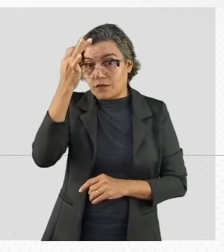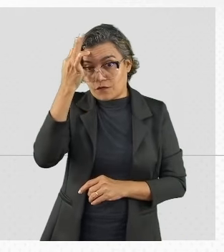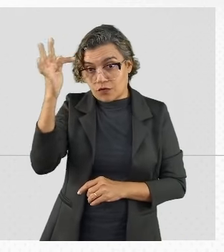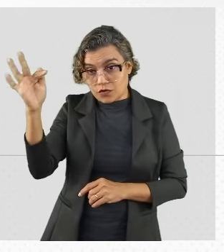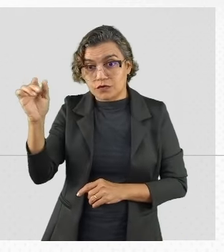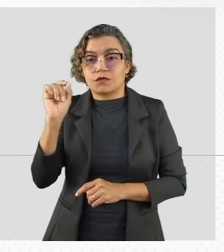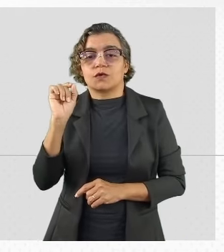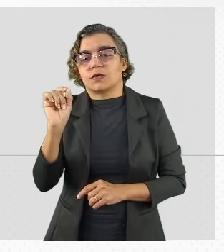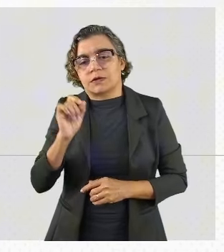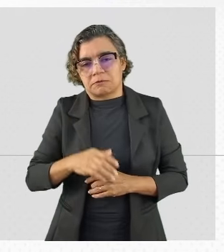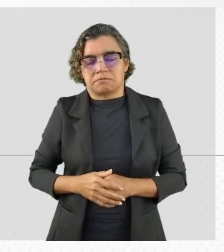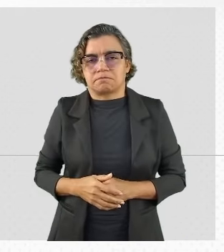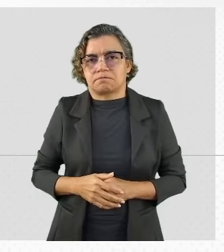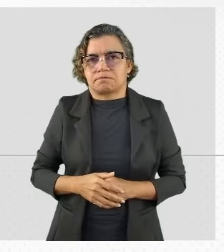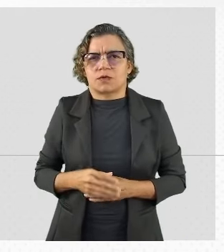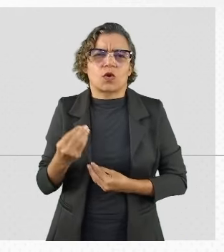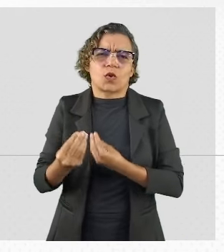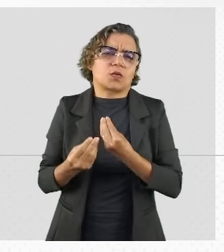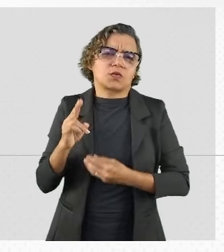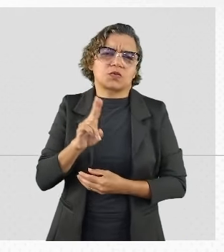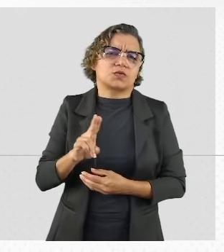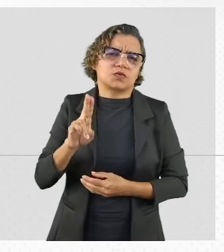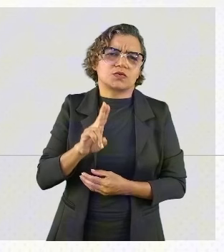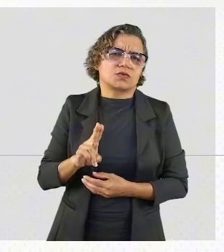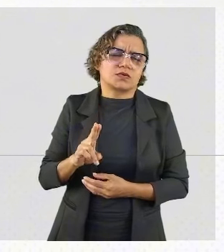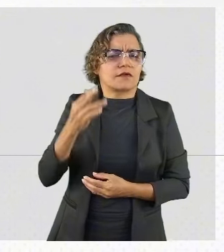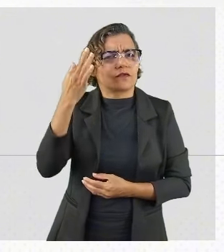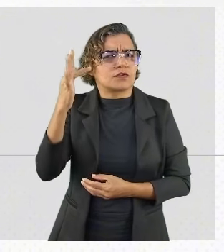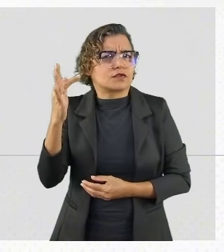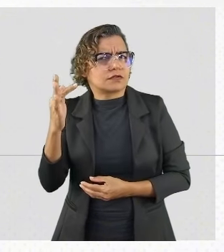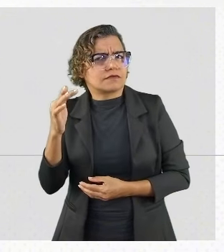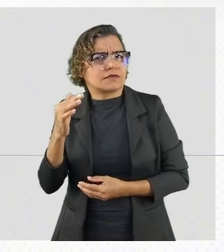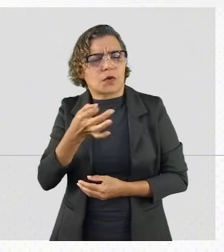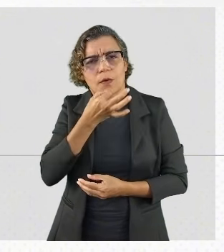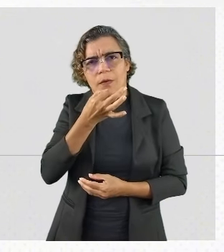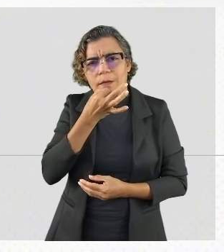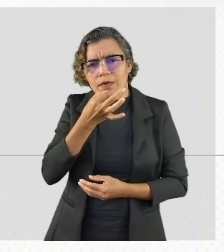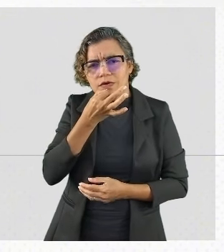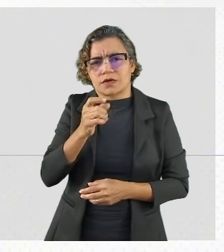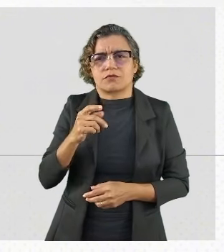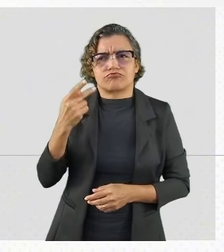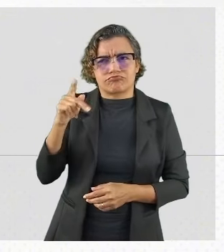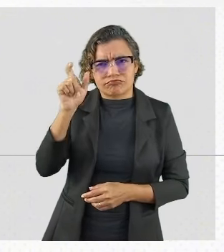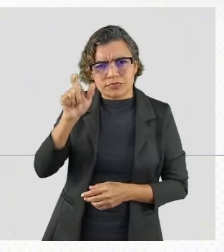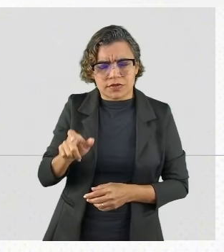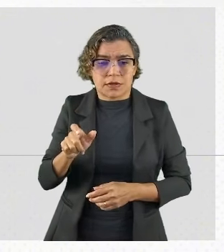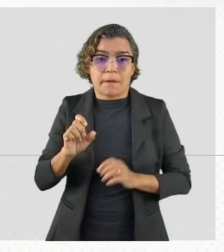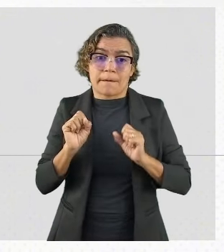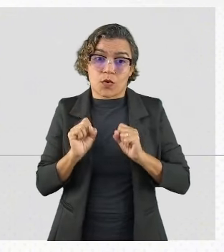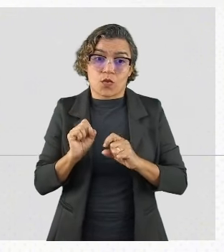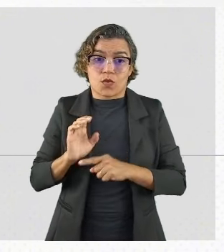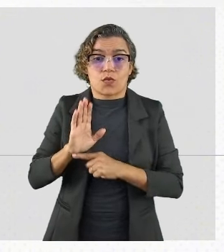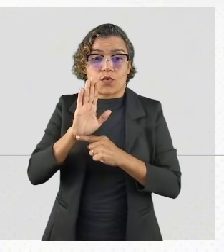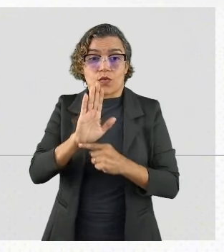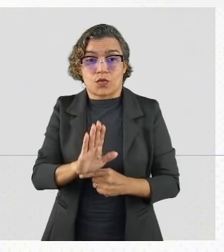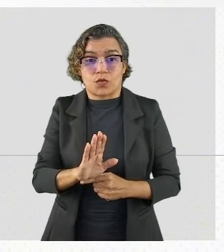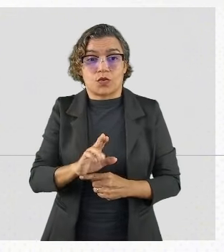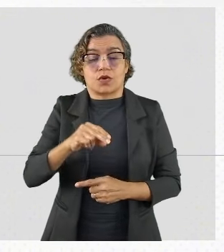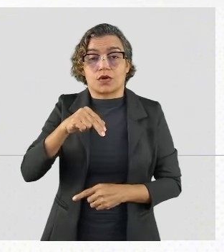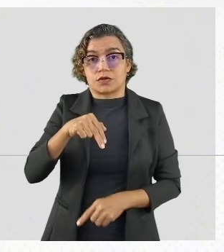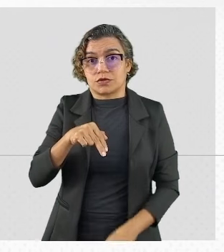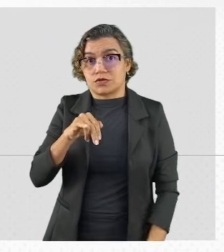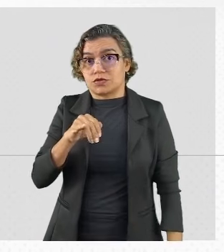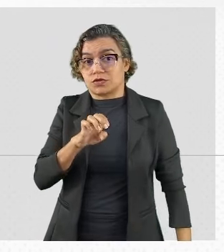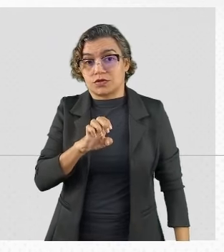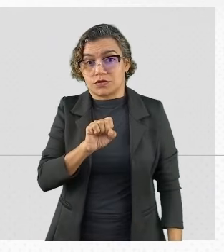exemplo, para que serve a filosofia a partir do Nietzsche? Ela pode, por exemplo, ajudar, né, o Nietzsche como chave de